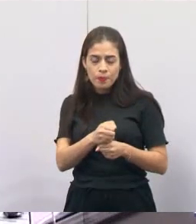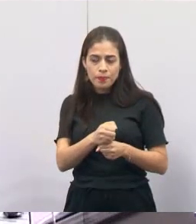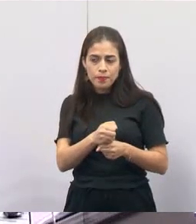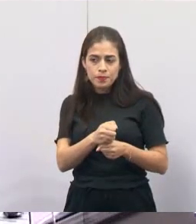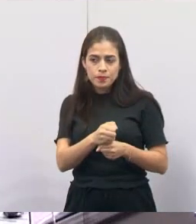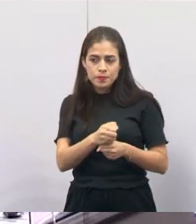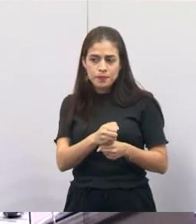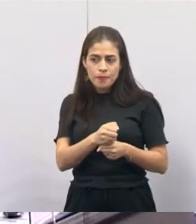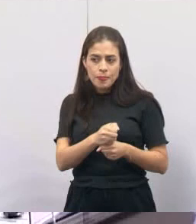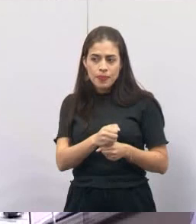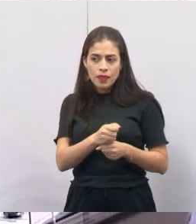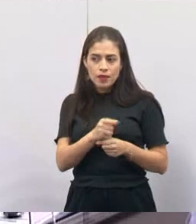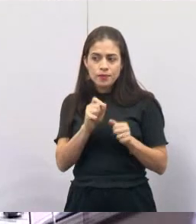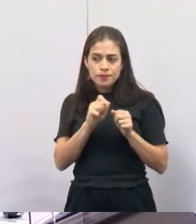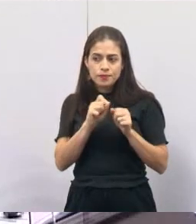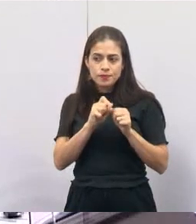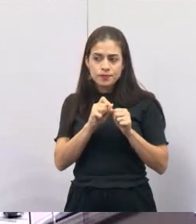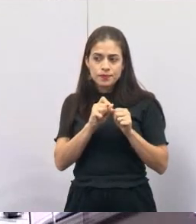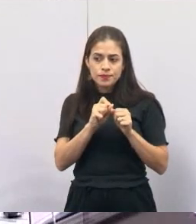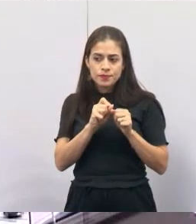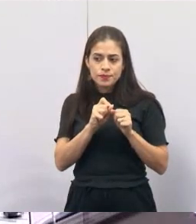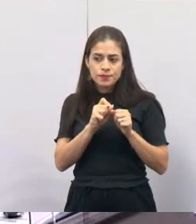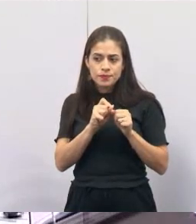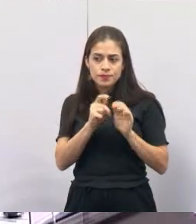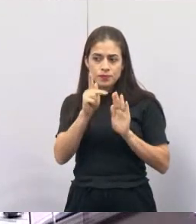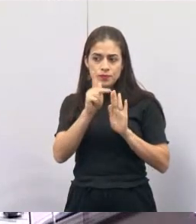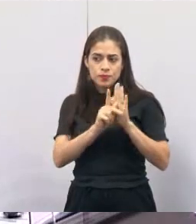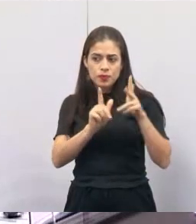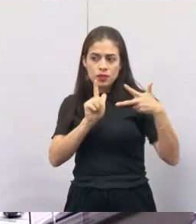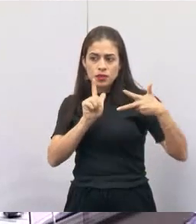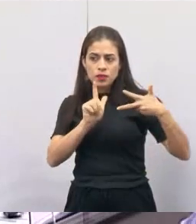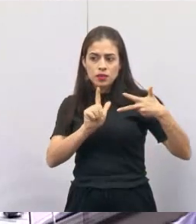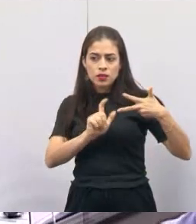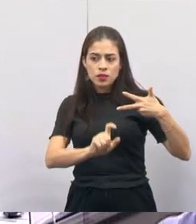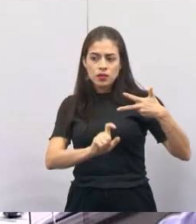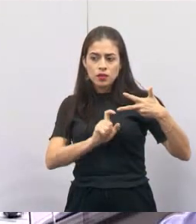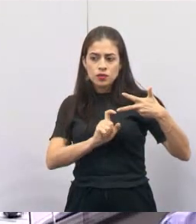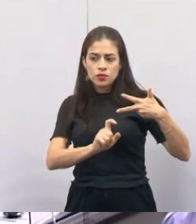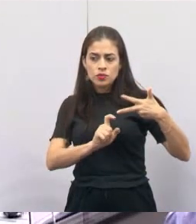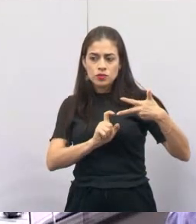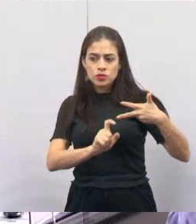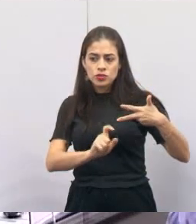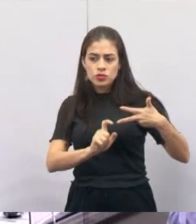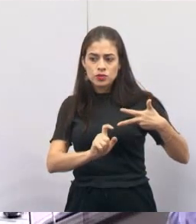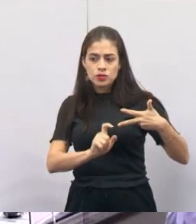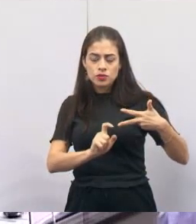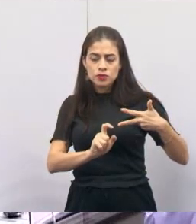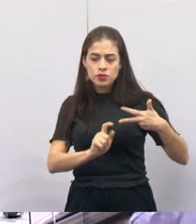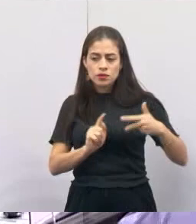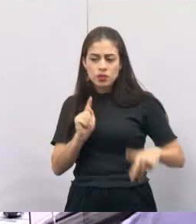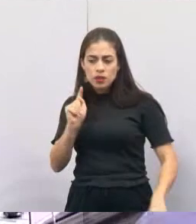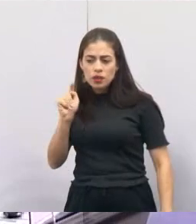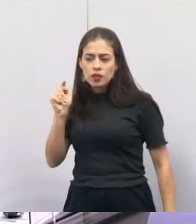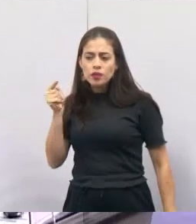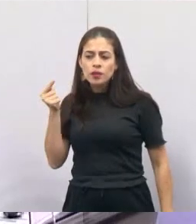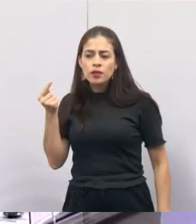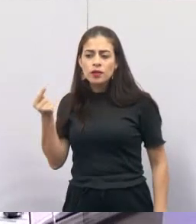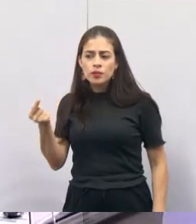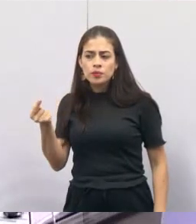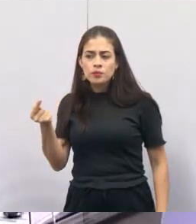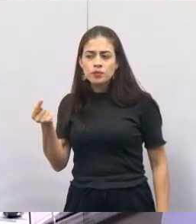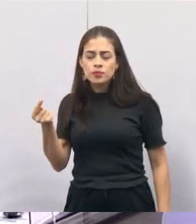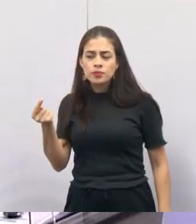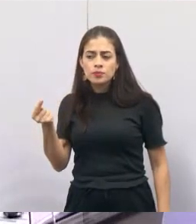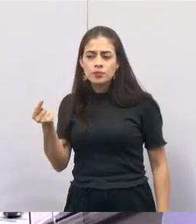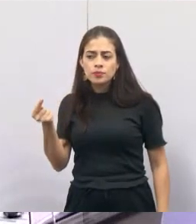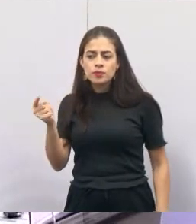sendo licenciada, ela está no projeto executivo e posteriormente ela deverá ser